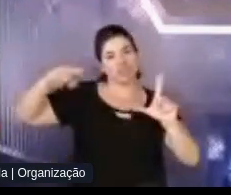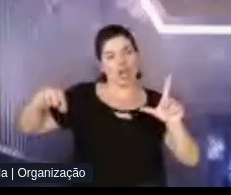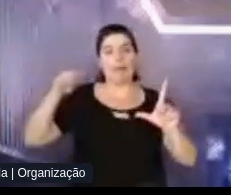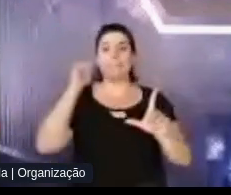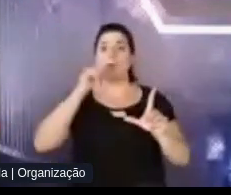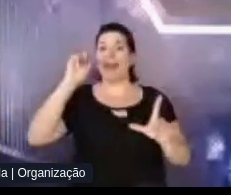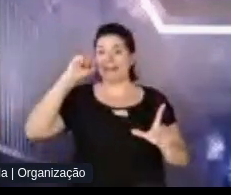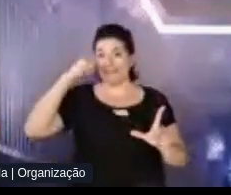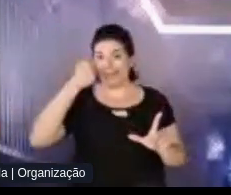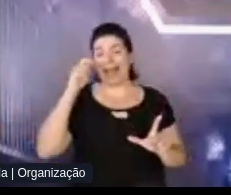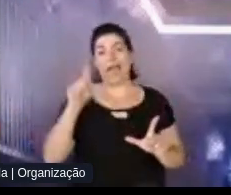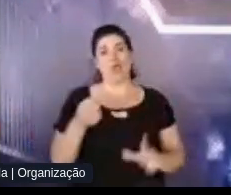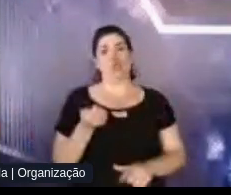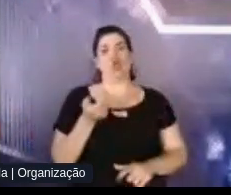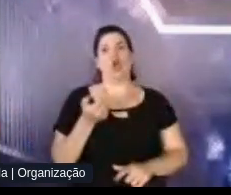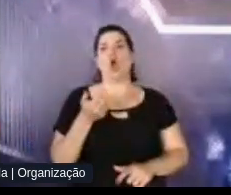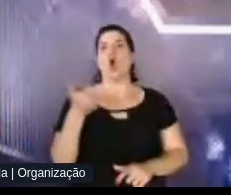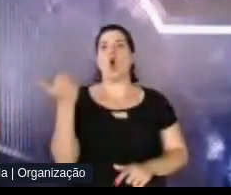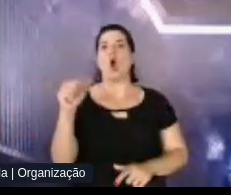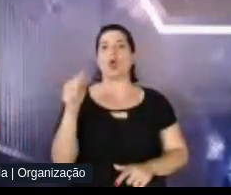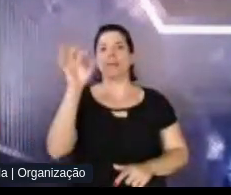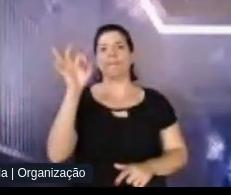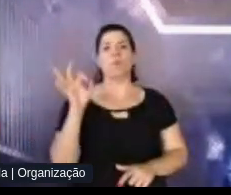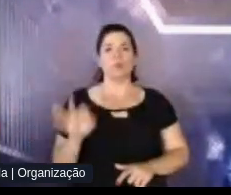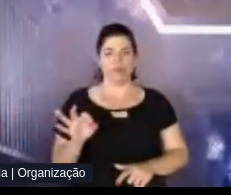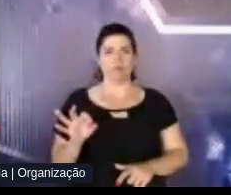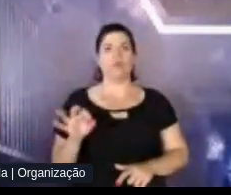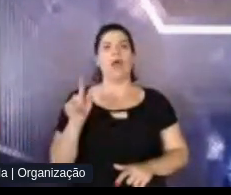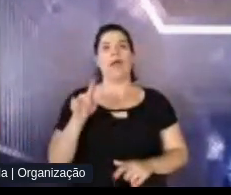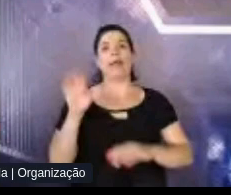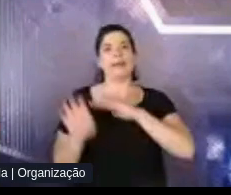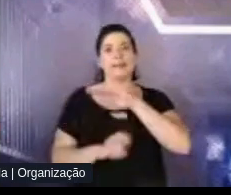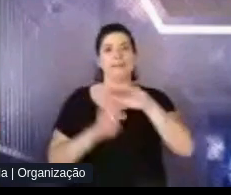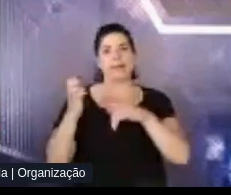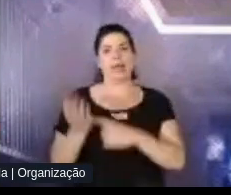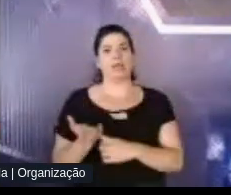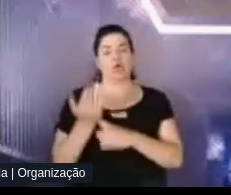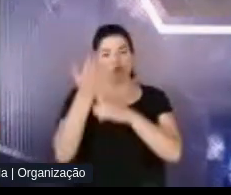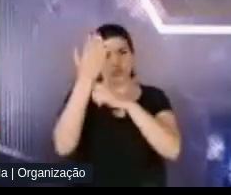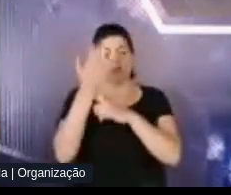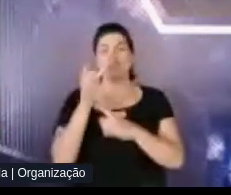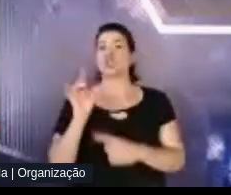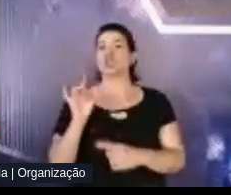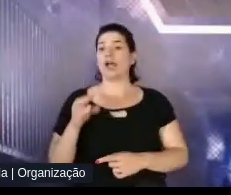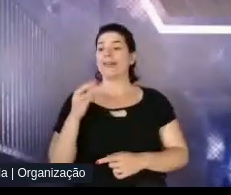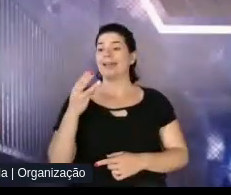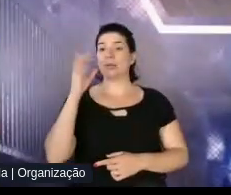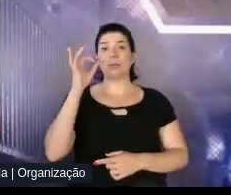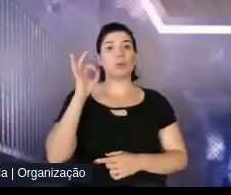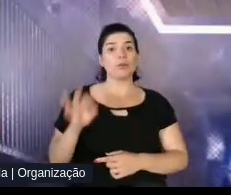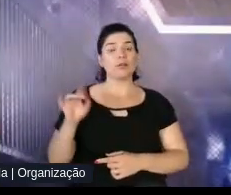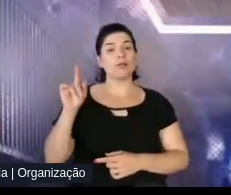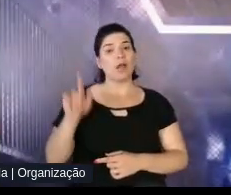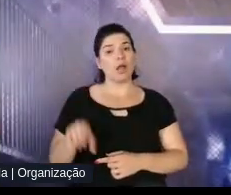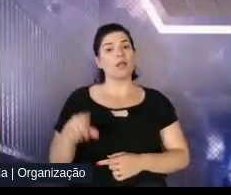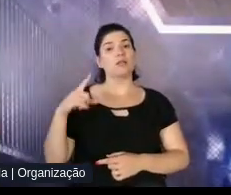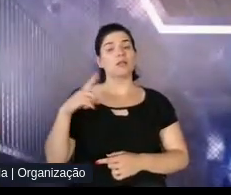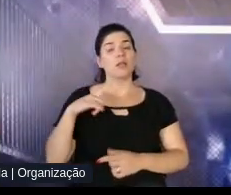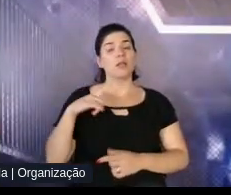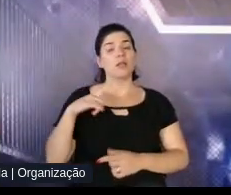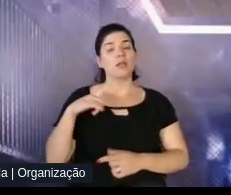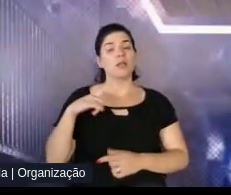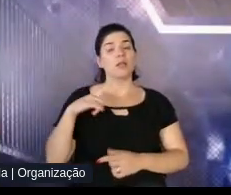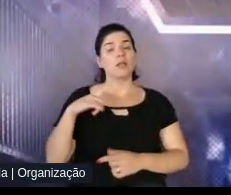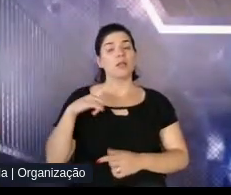elas são somente 11% nas empresas de tecnologia e somente 3% elas estão matriculadas em cursos